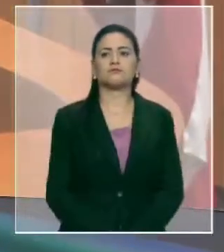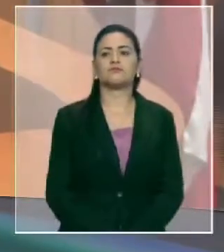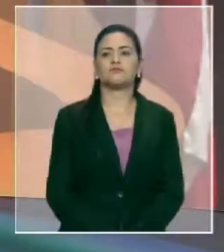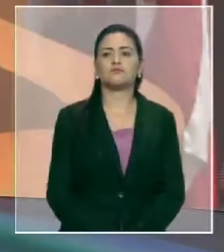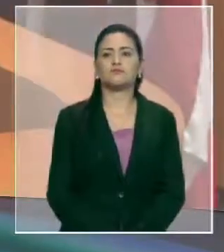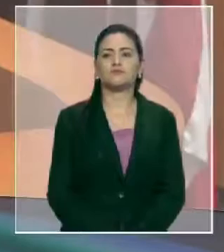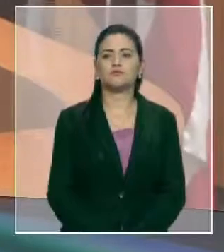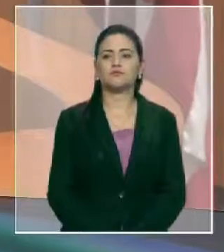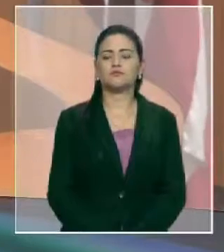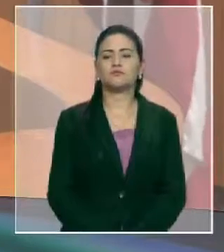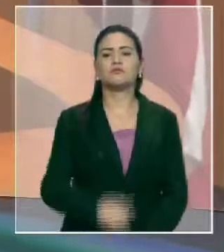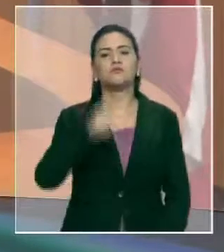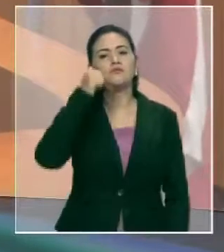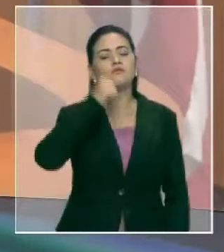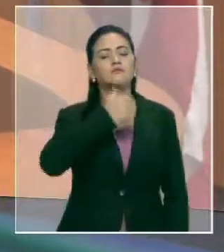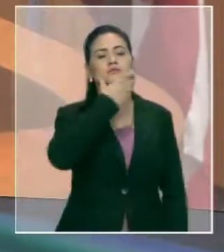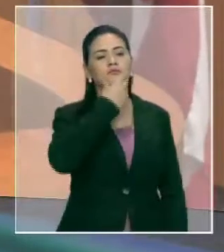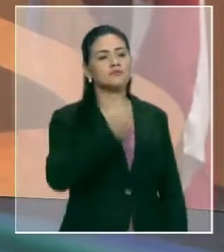senhoras e senhores da imprensa,